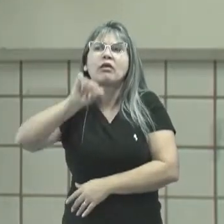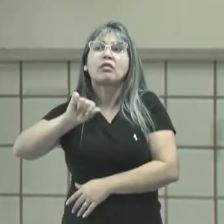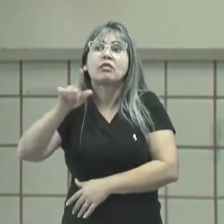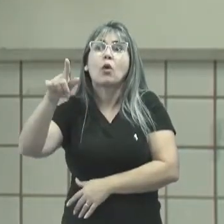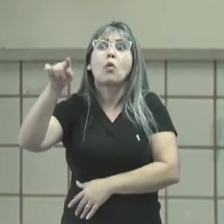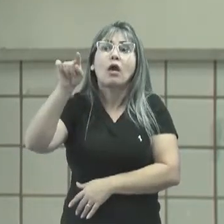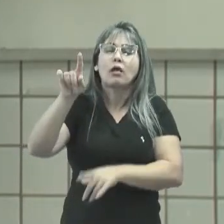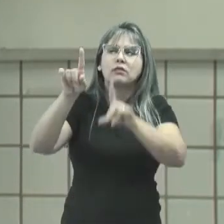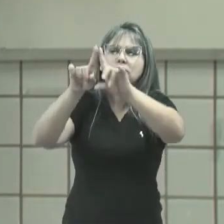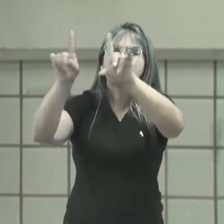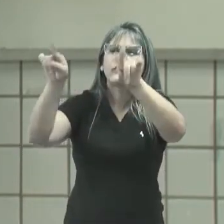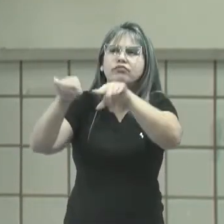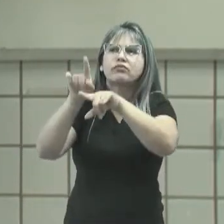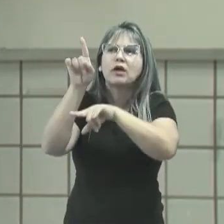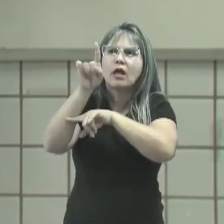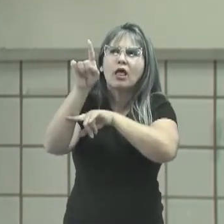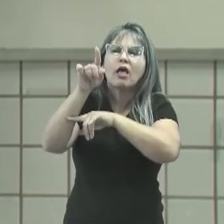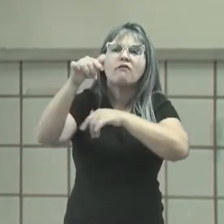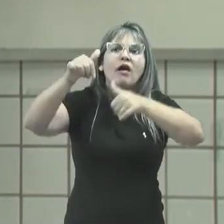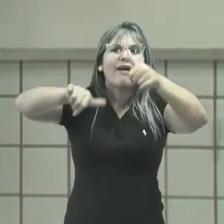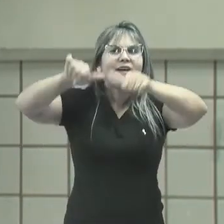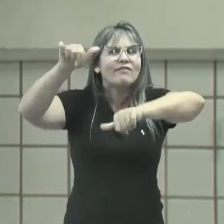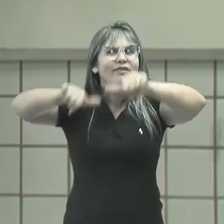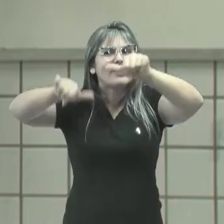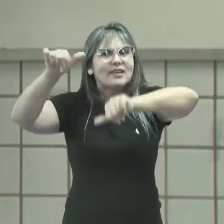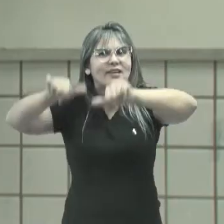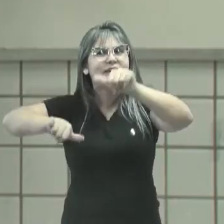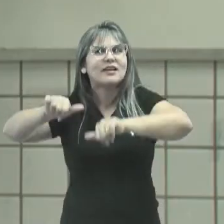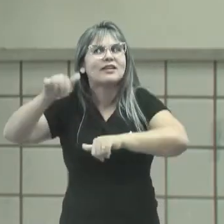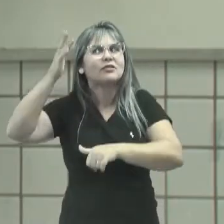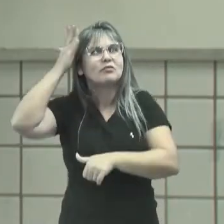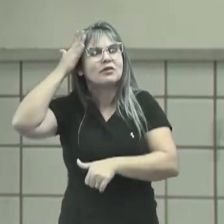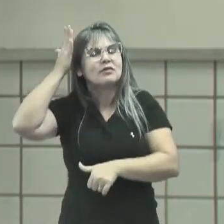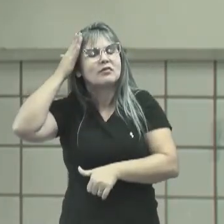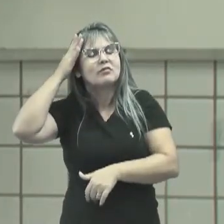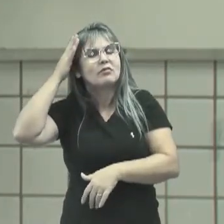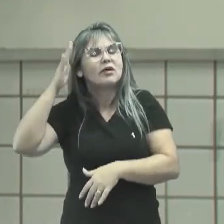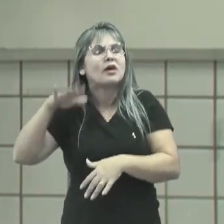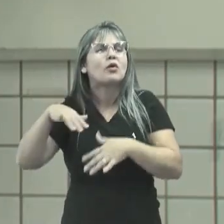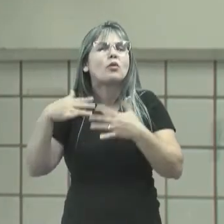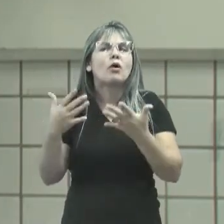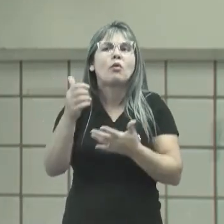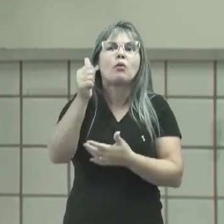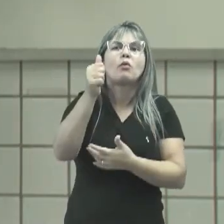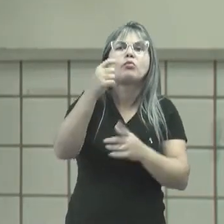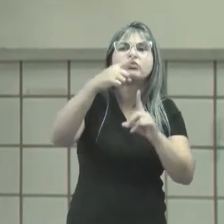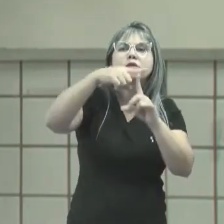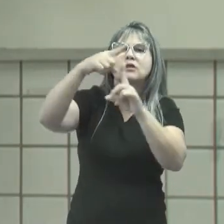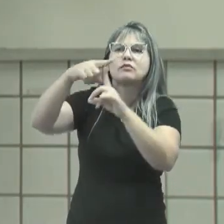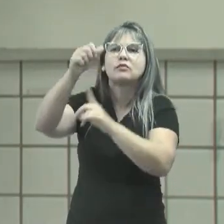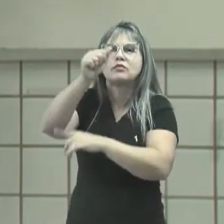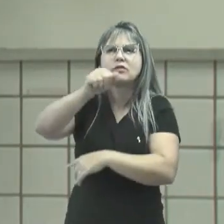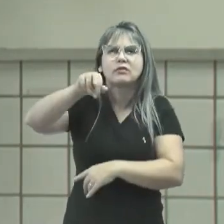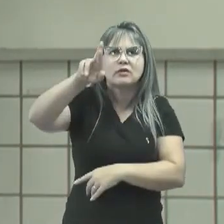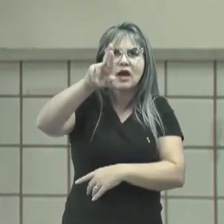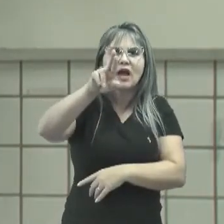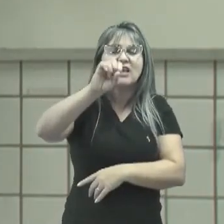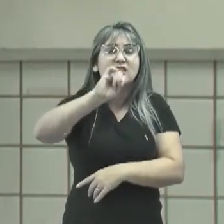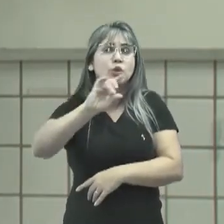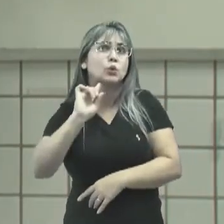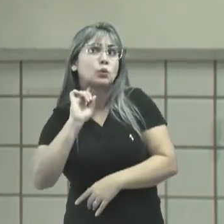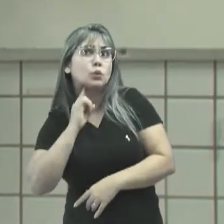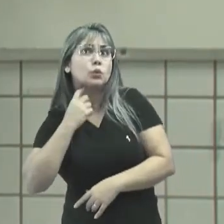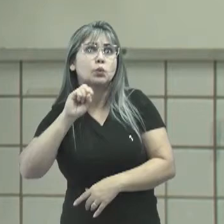impedir que as pessoas fiquem se contaminando com esse ambiente. E esse avanço